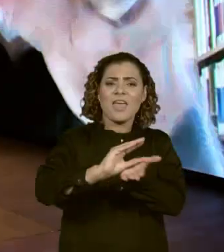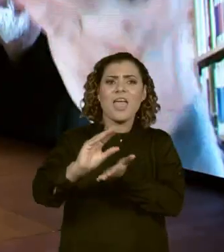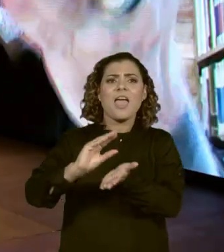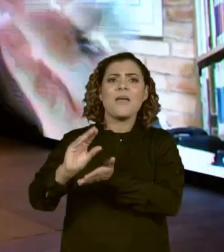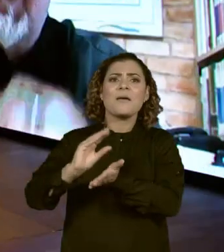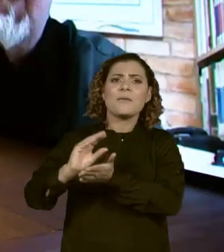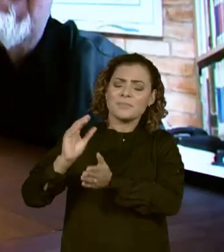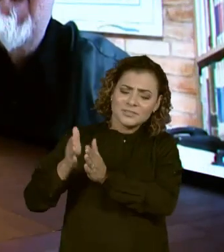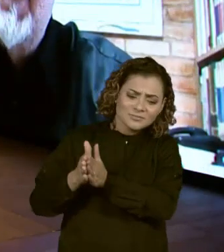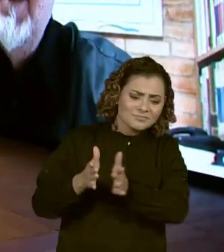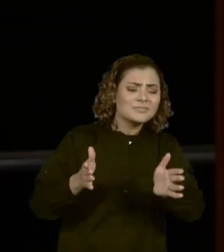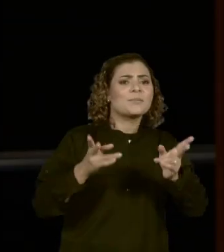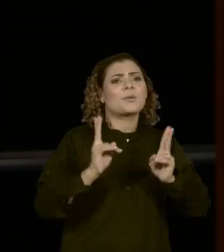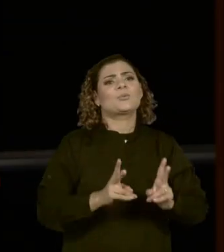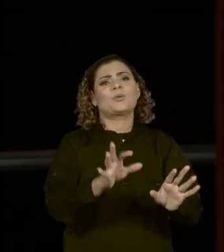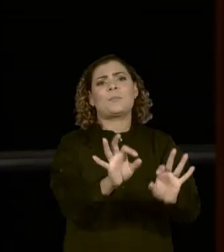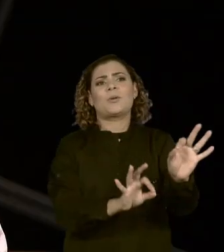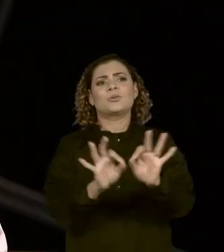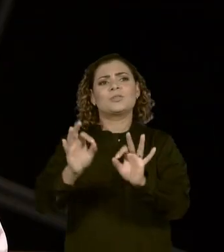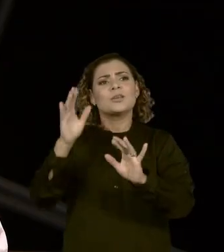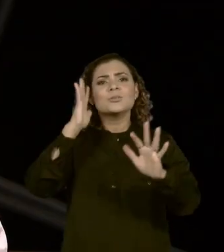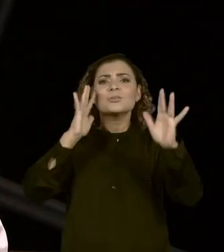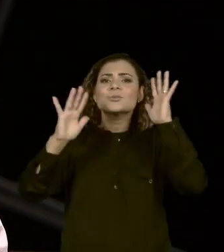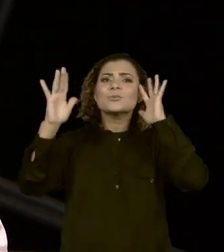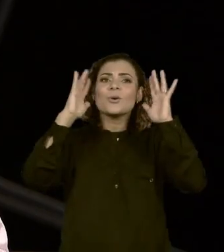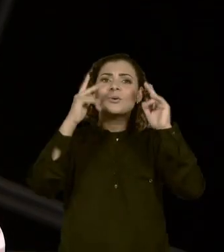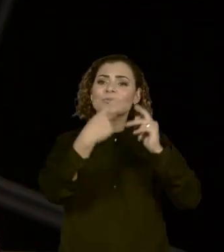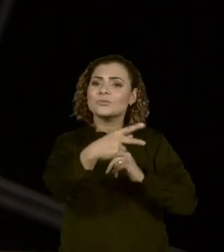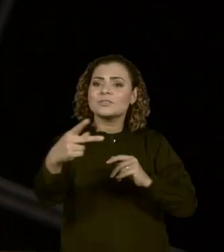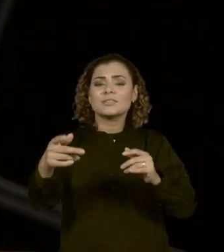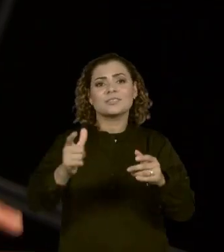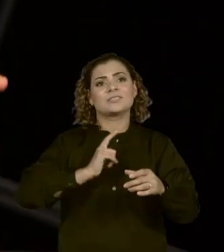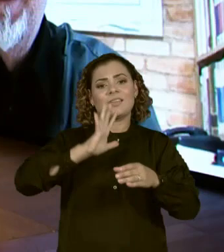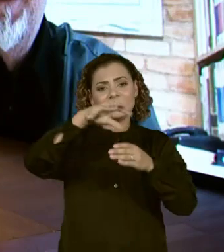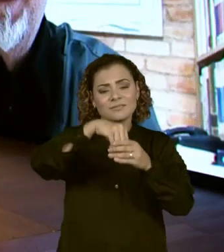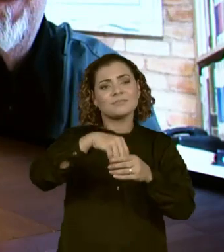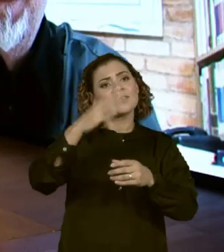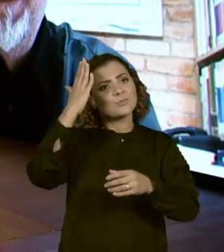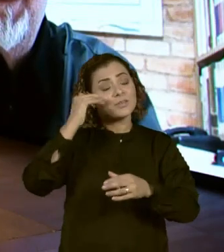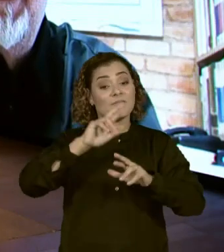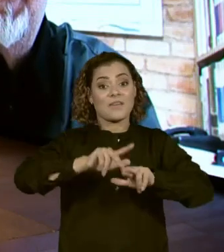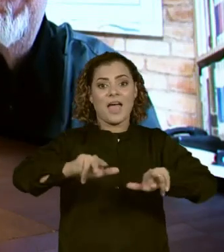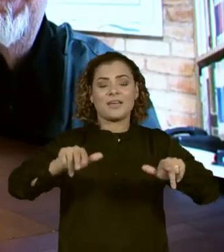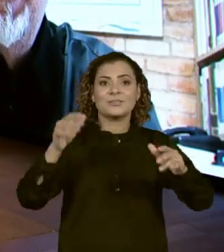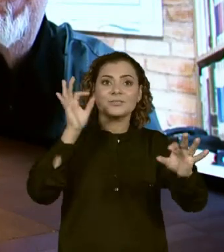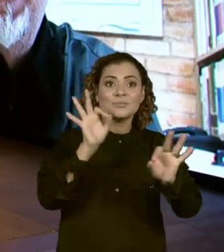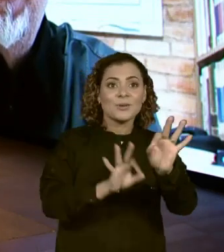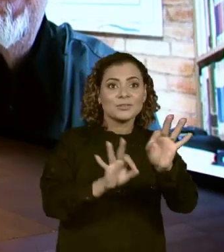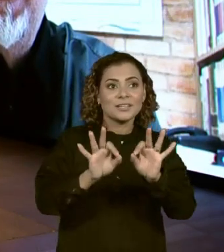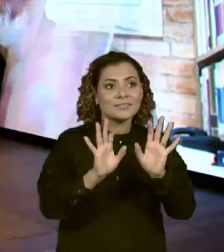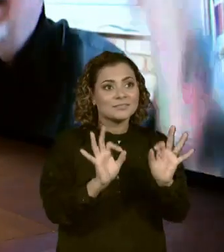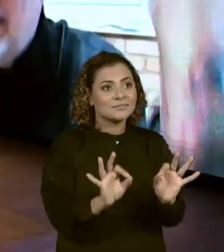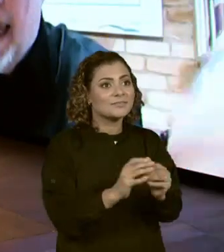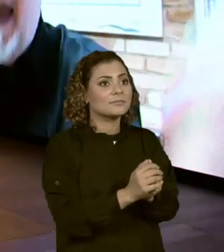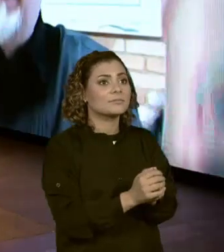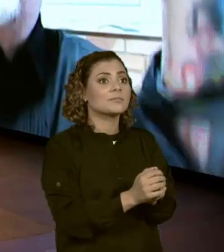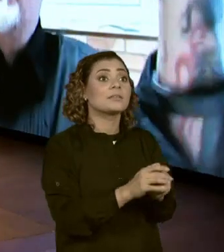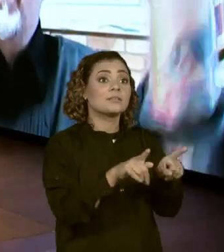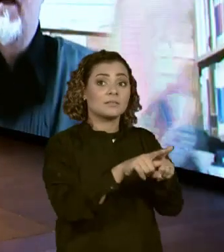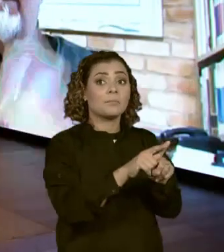com vocês. Obrigado, TV Cultura. Muitos anos de vida, a gente sempre torce para a TV Cultura ganhar boas verbas